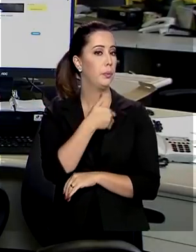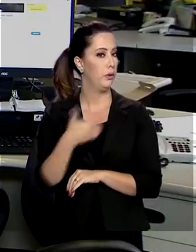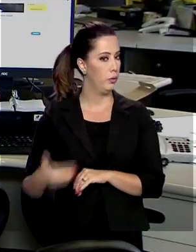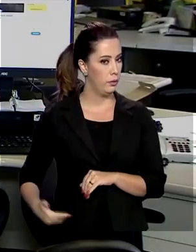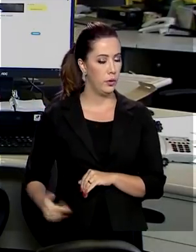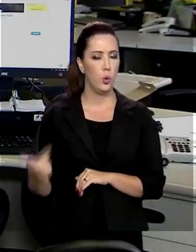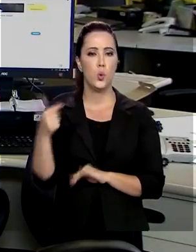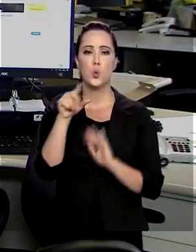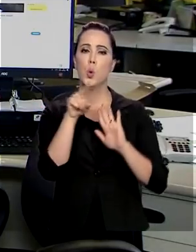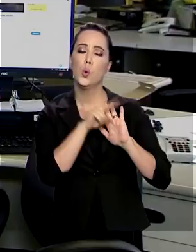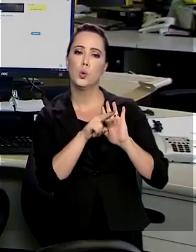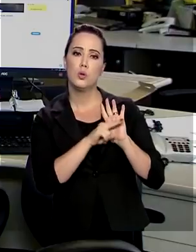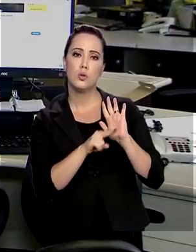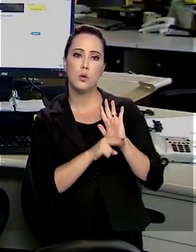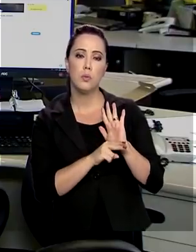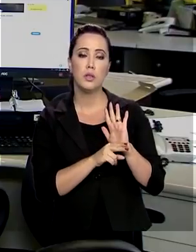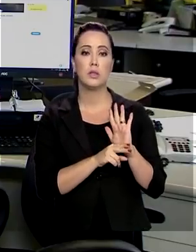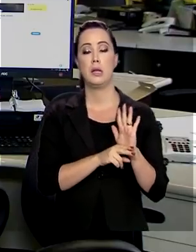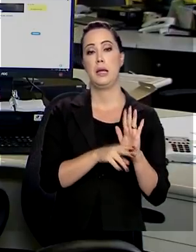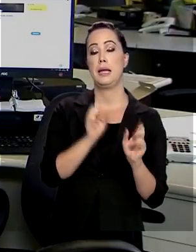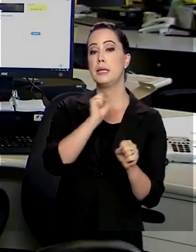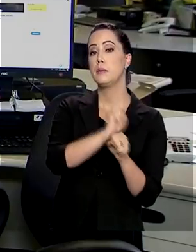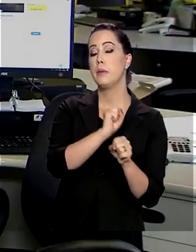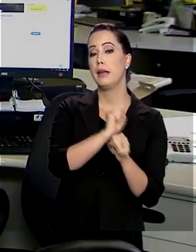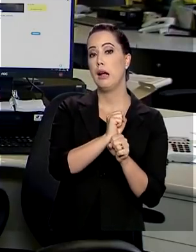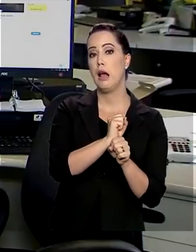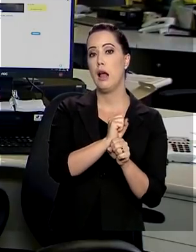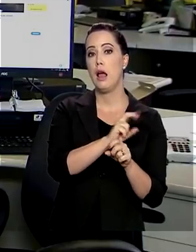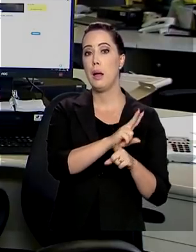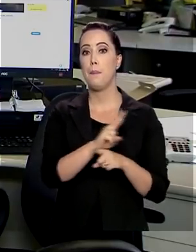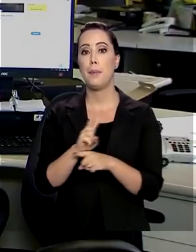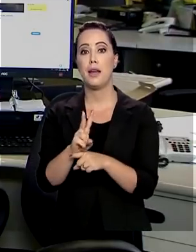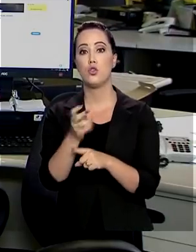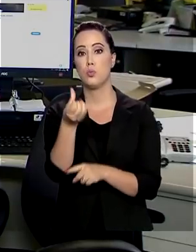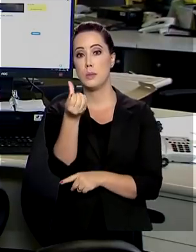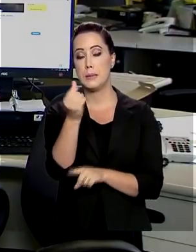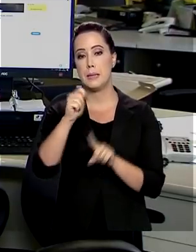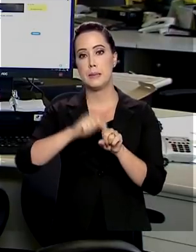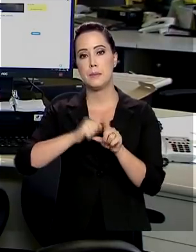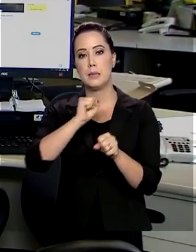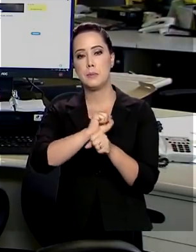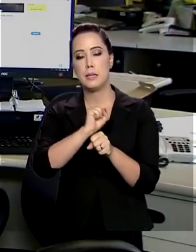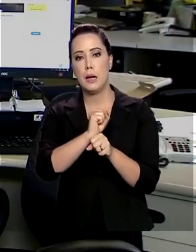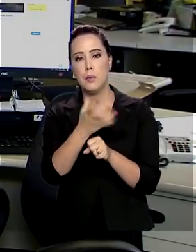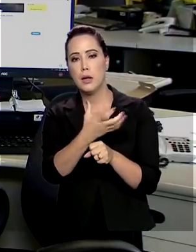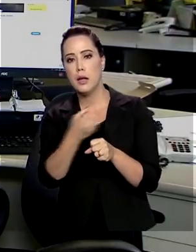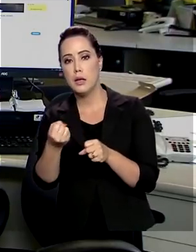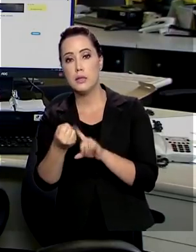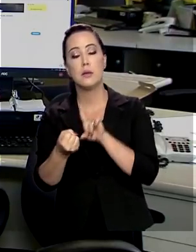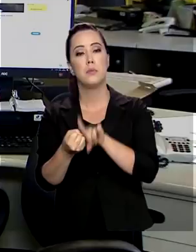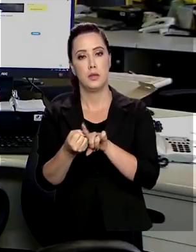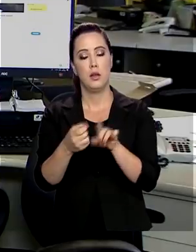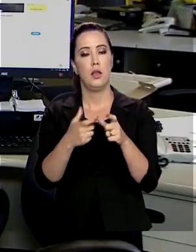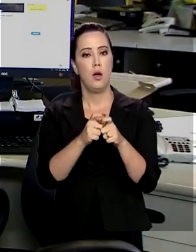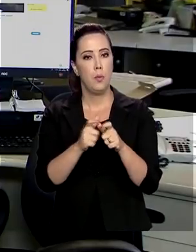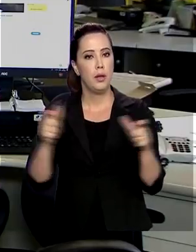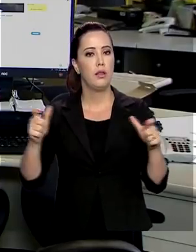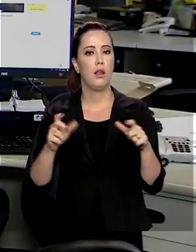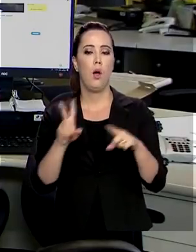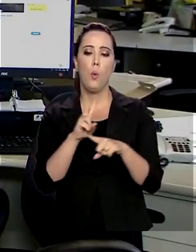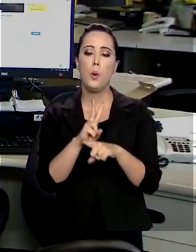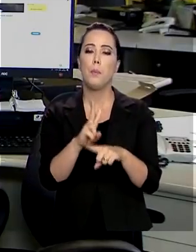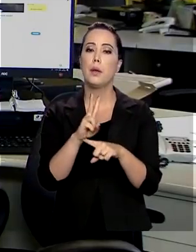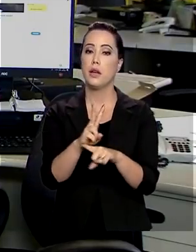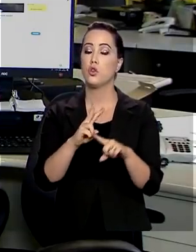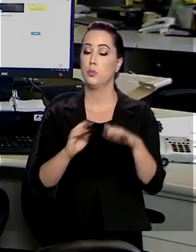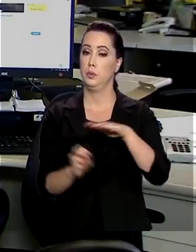As outras medidas são a suspensão da cobrança de empréstimos por seis meses e a ampliação do crédito para micro, pequenas